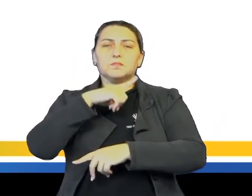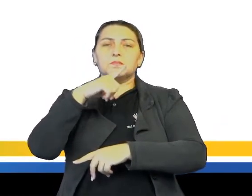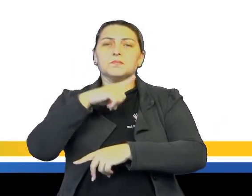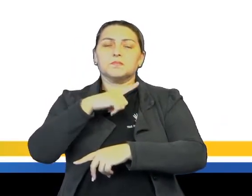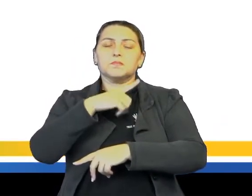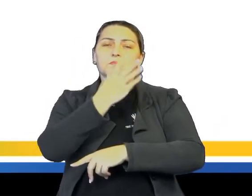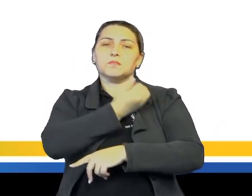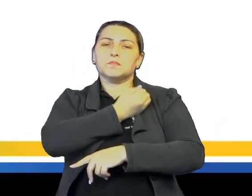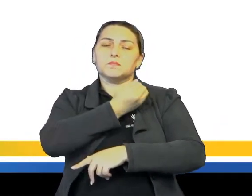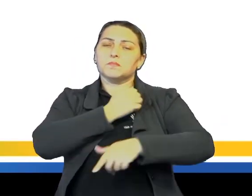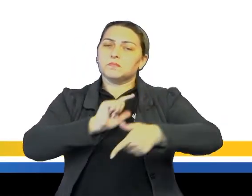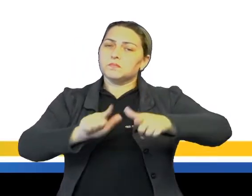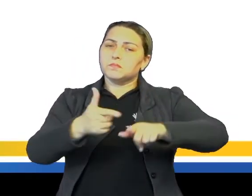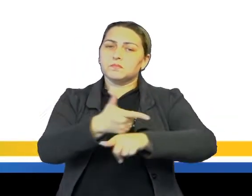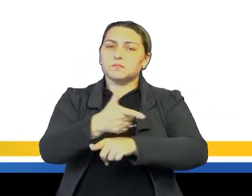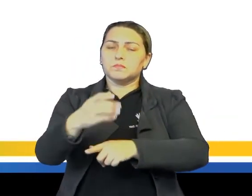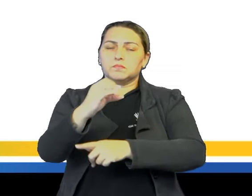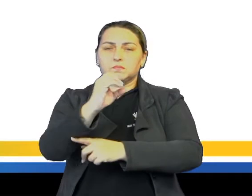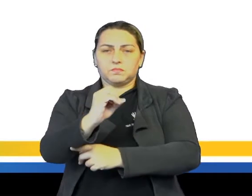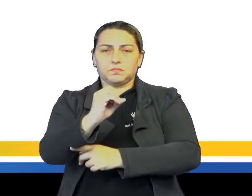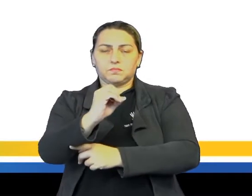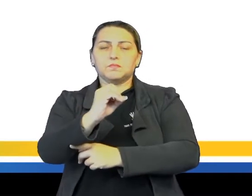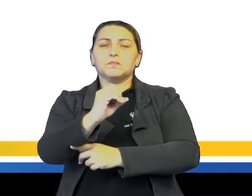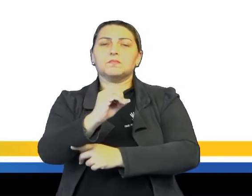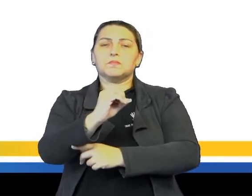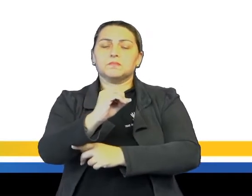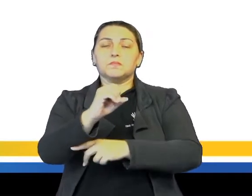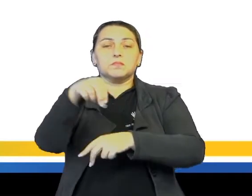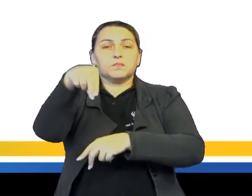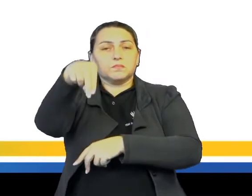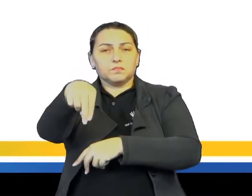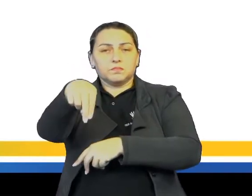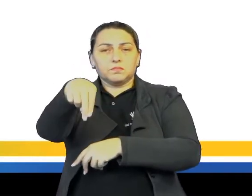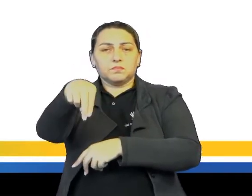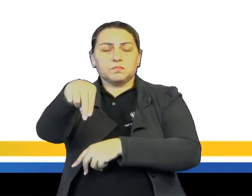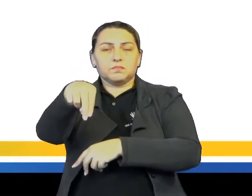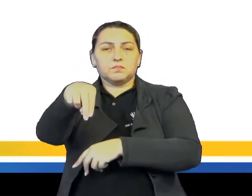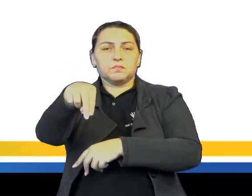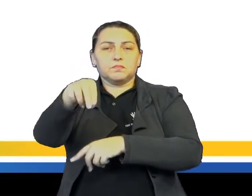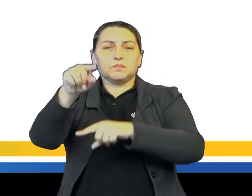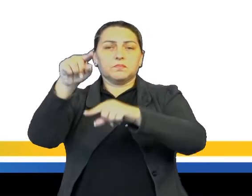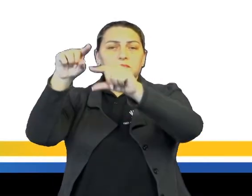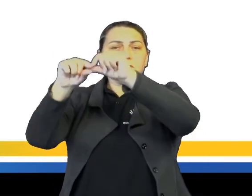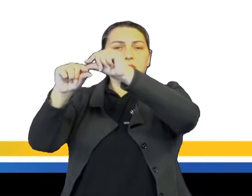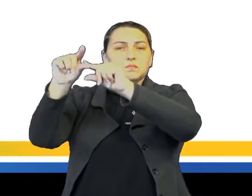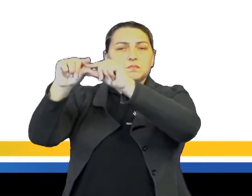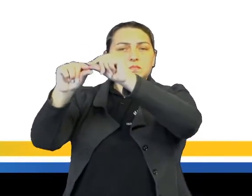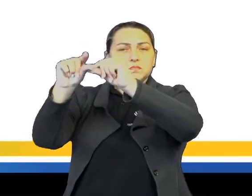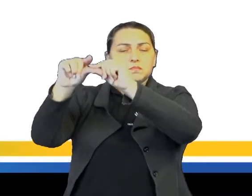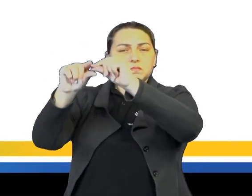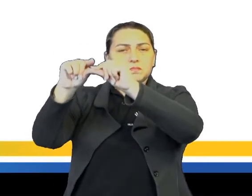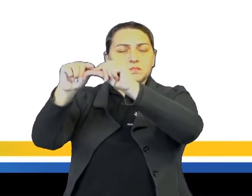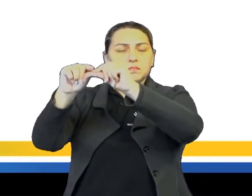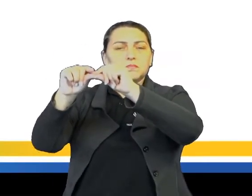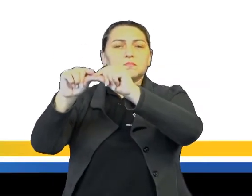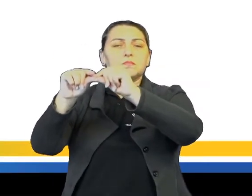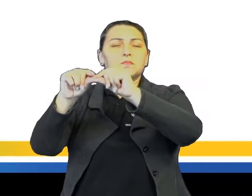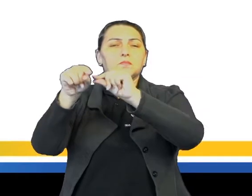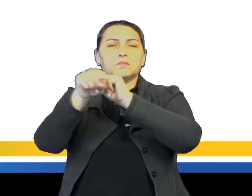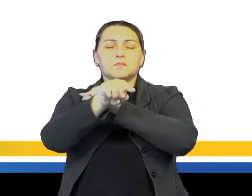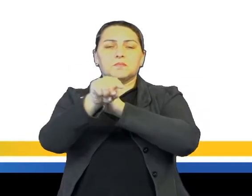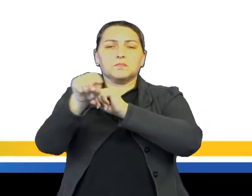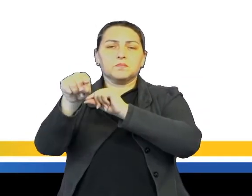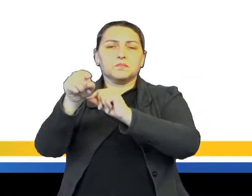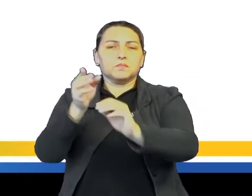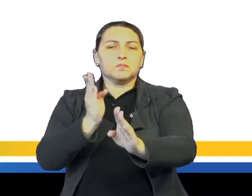dos números naturais sem o zero, nós colocamos esse N e colocamos um asteriscozinho lá em cima. E aí, quando